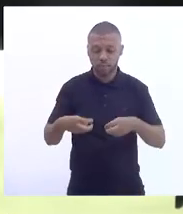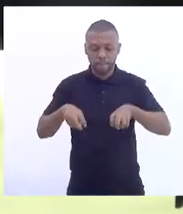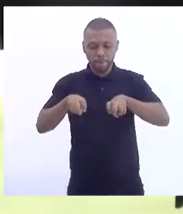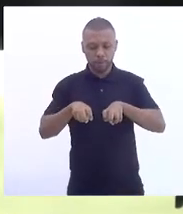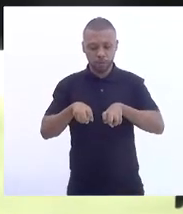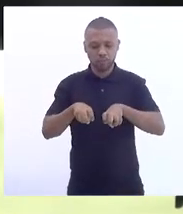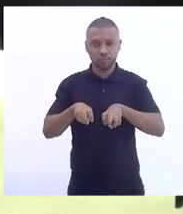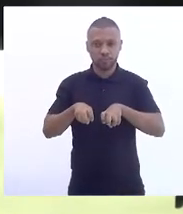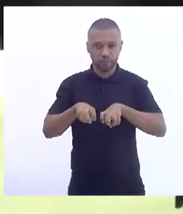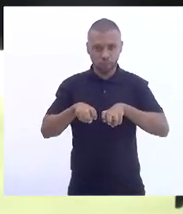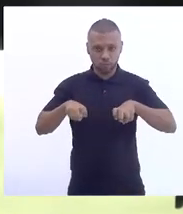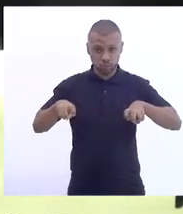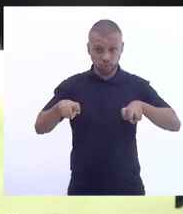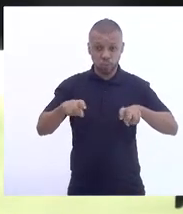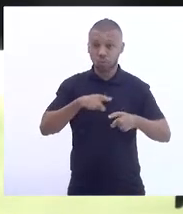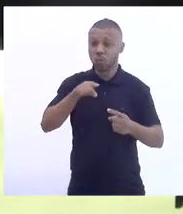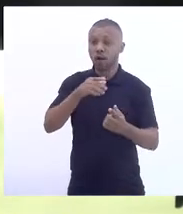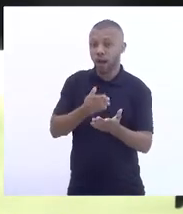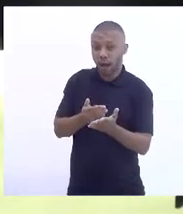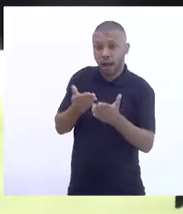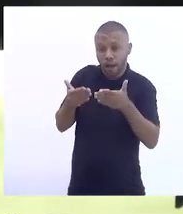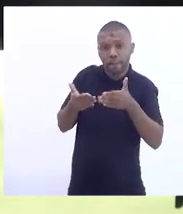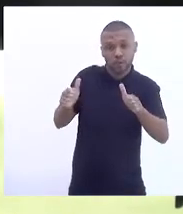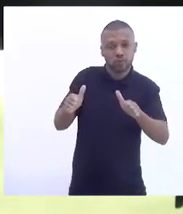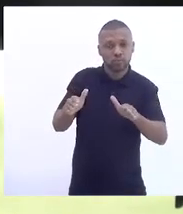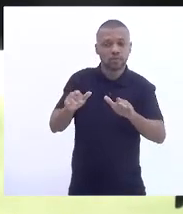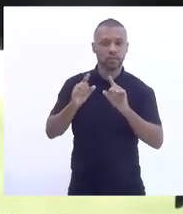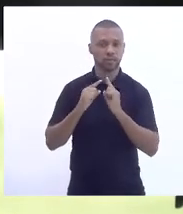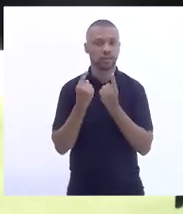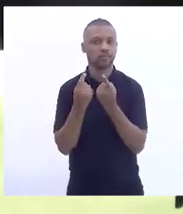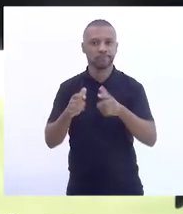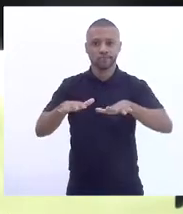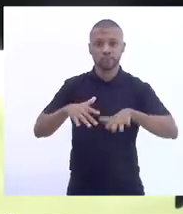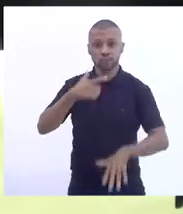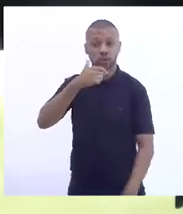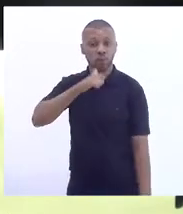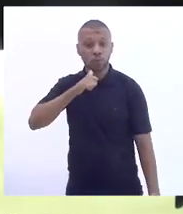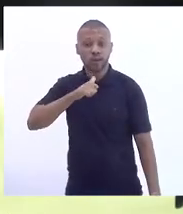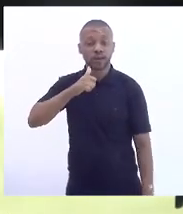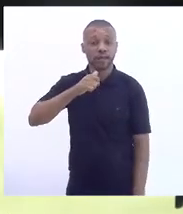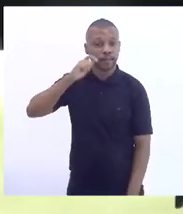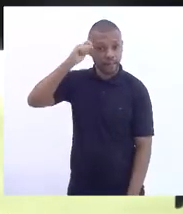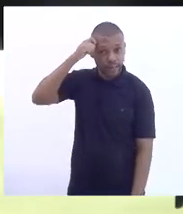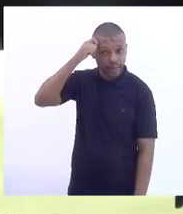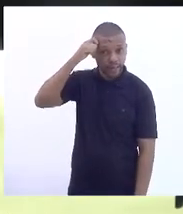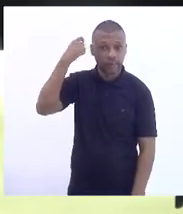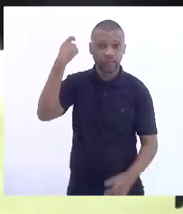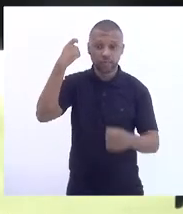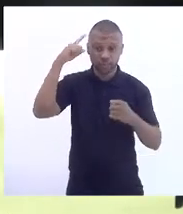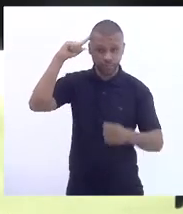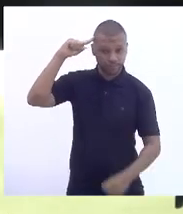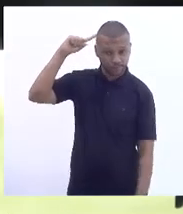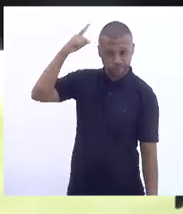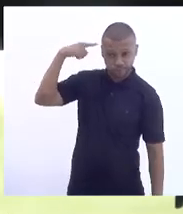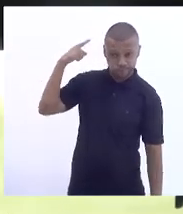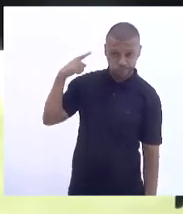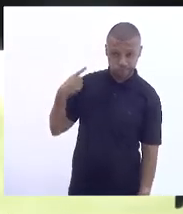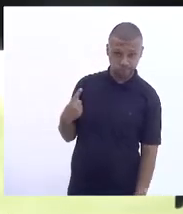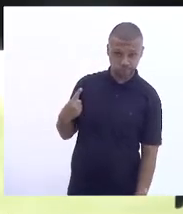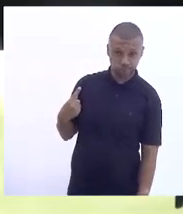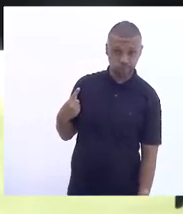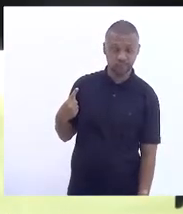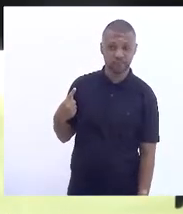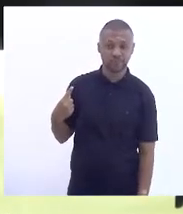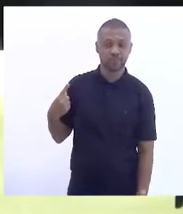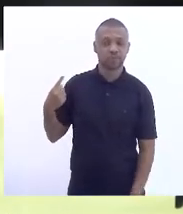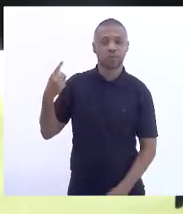mesa de abertura dessa audiência uma mulher negra de cabelo cacheado com